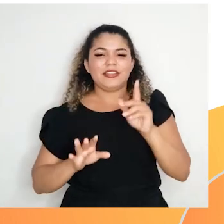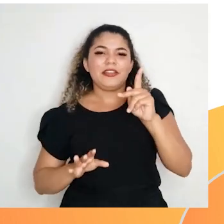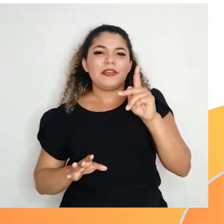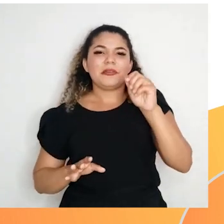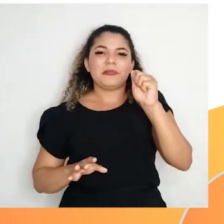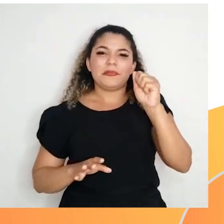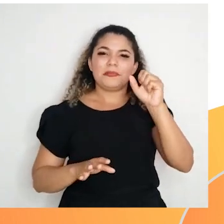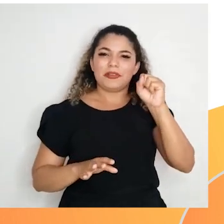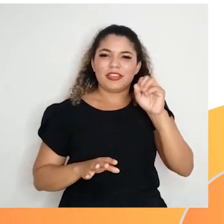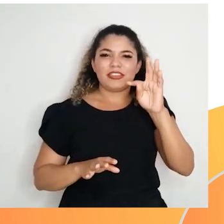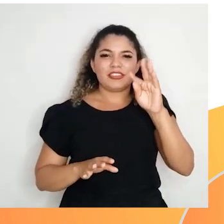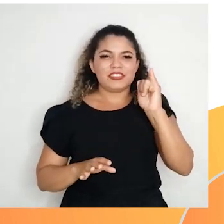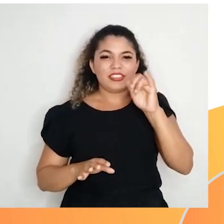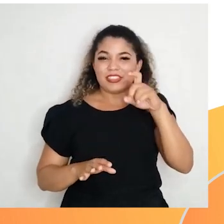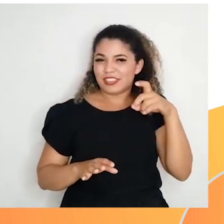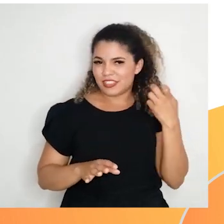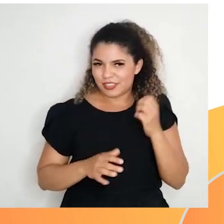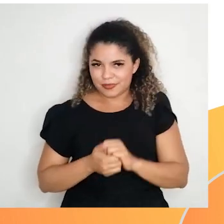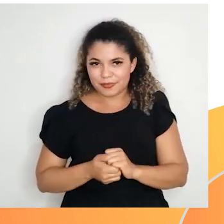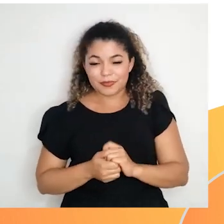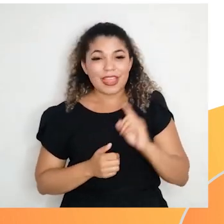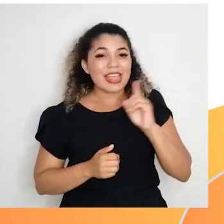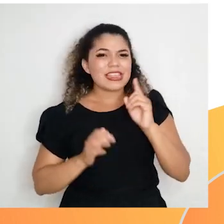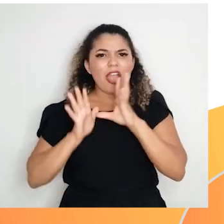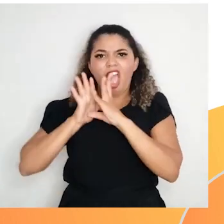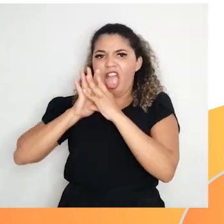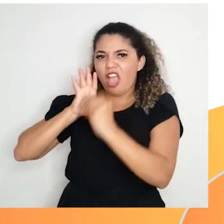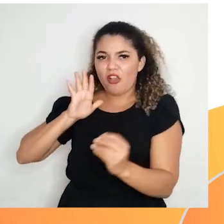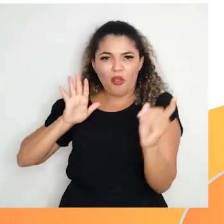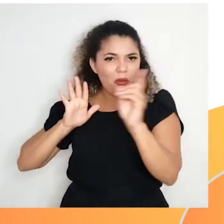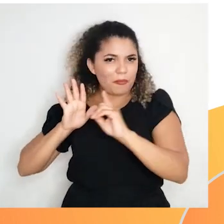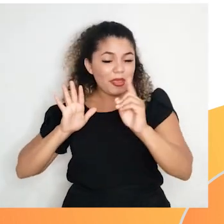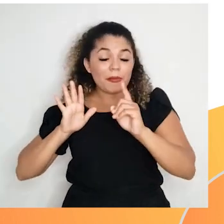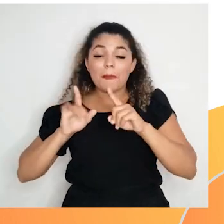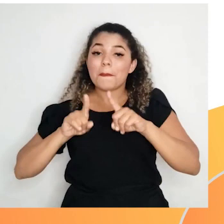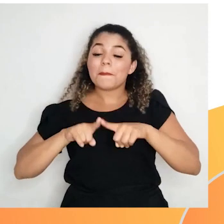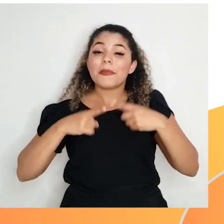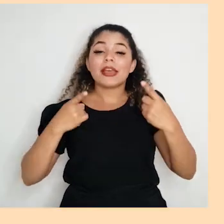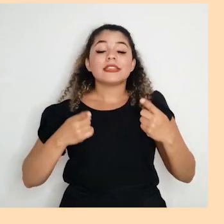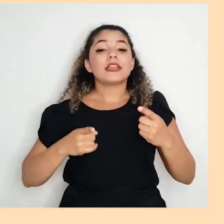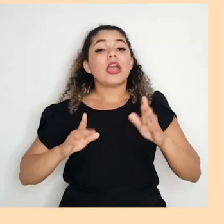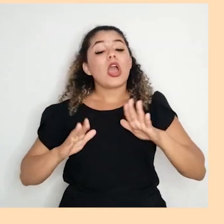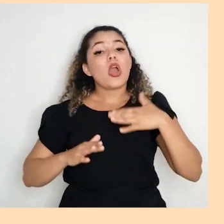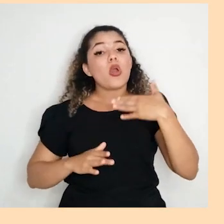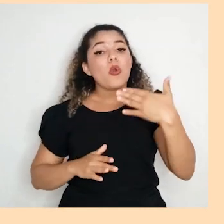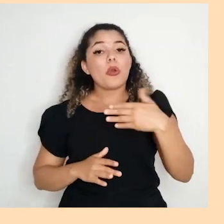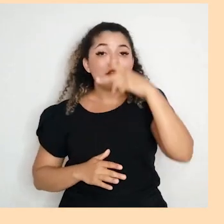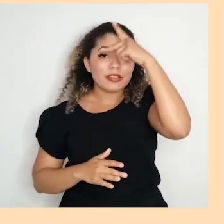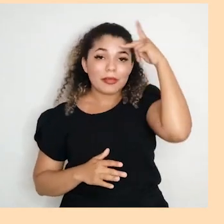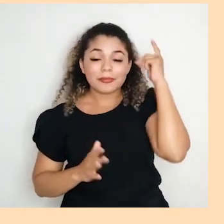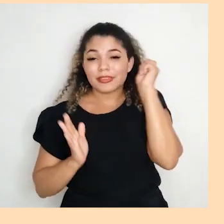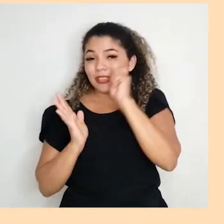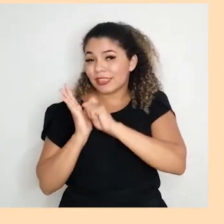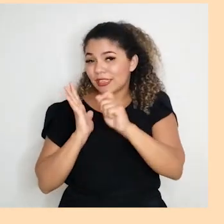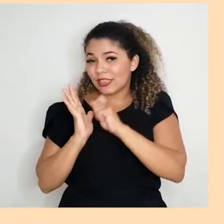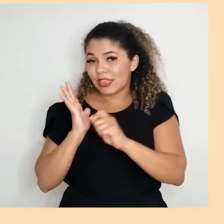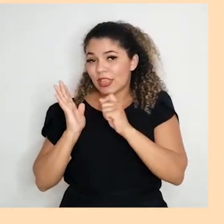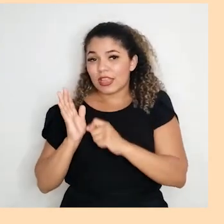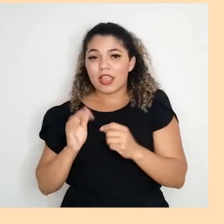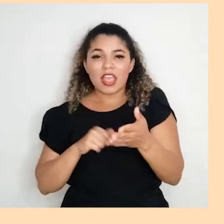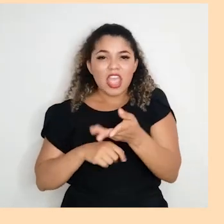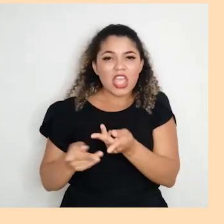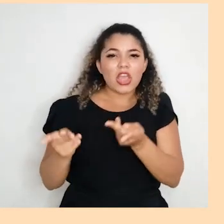pastiche. Lembra, o pastiche não é uma imitação, mas é quando o autor ele traz,